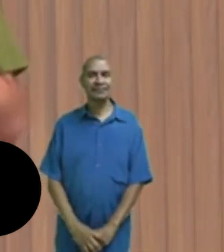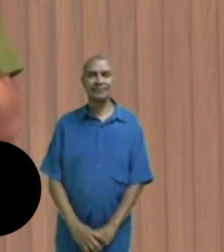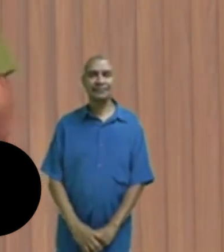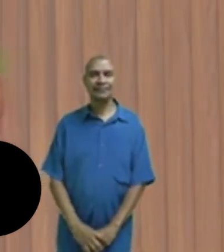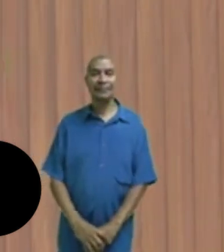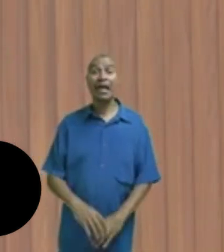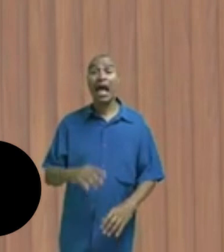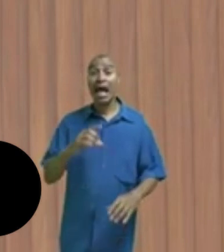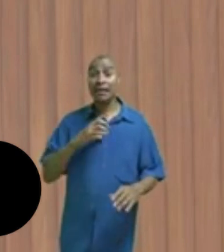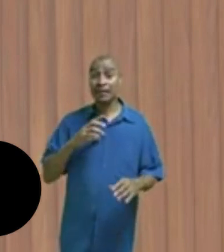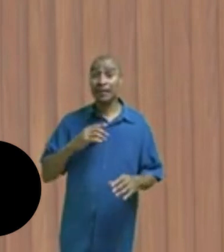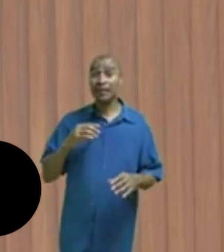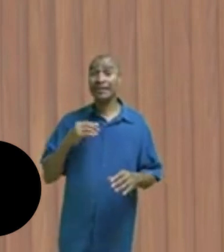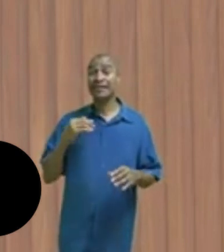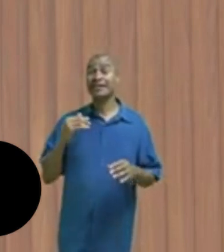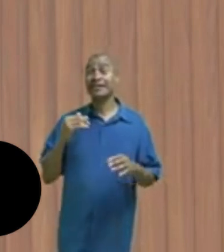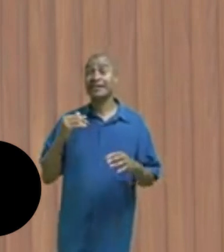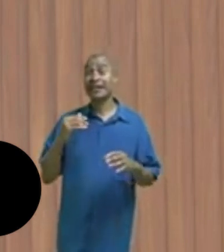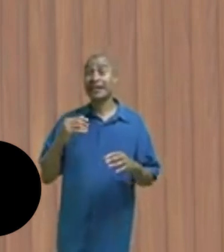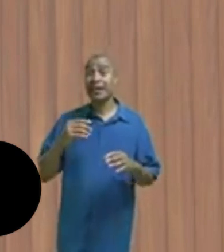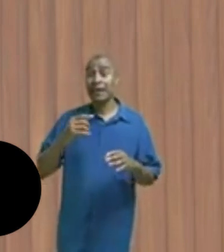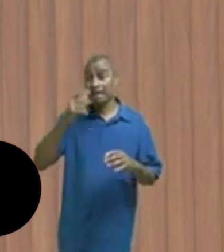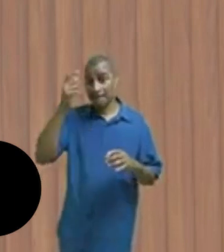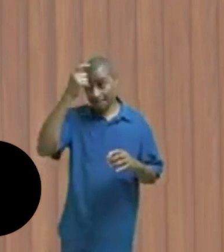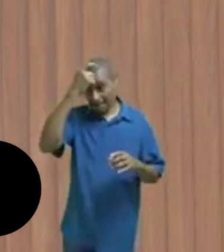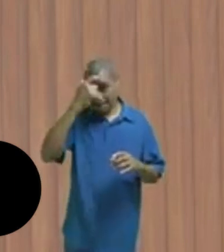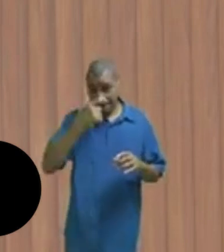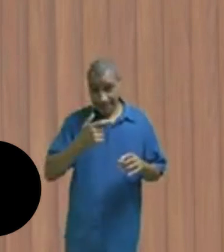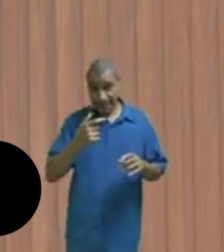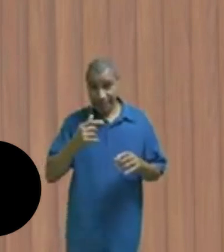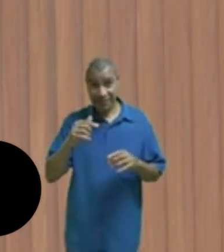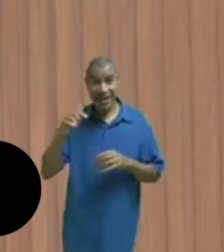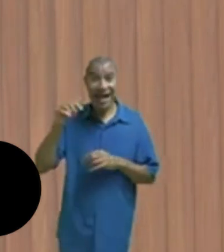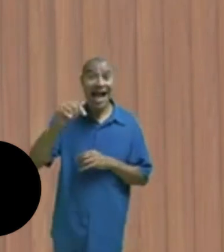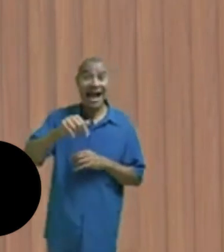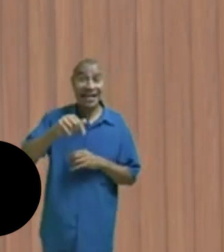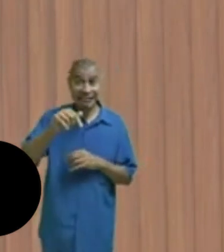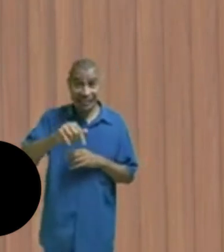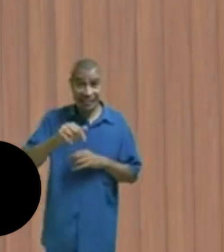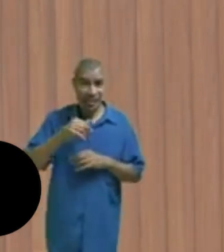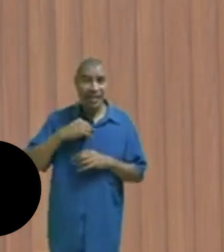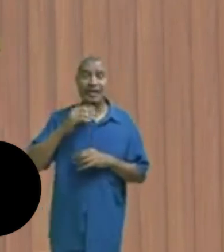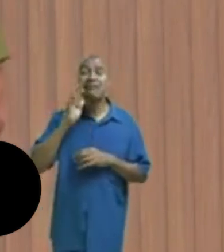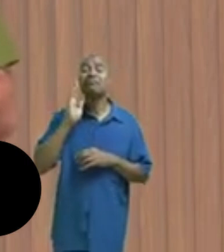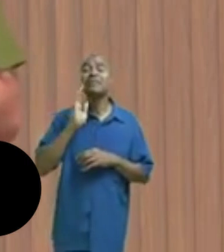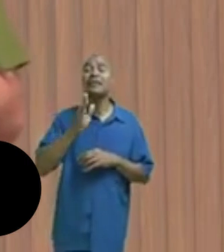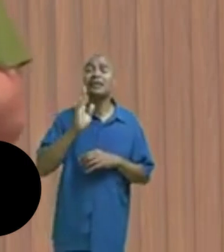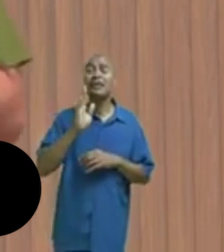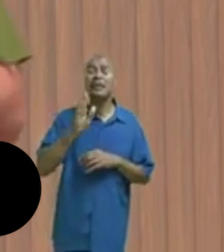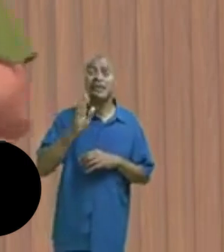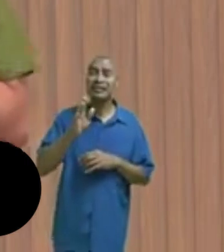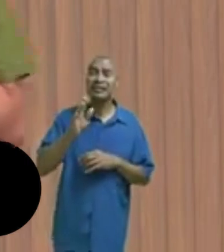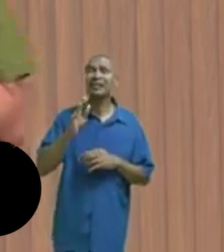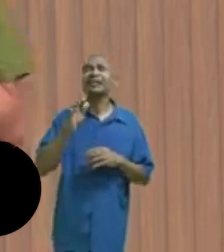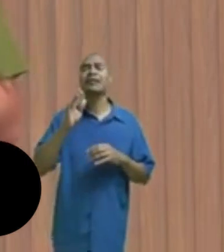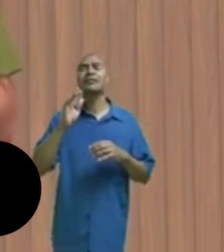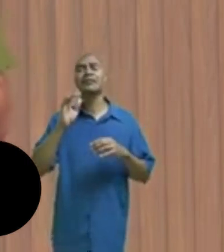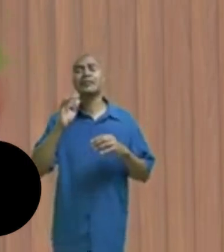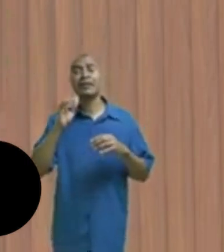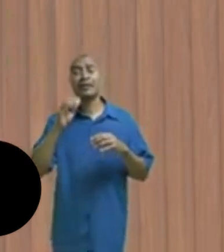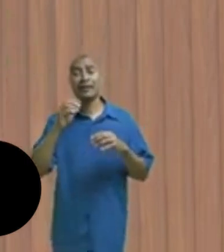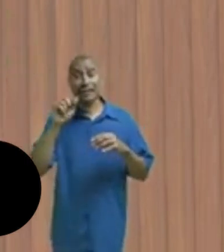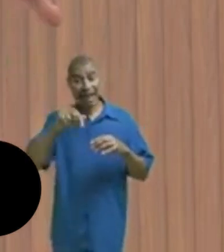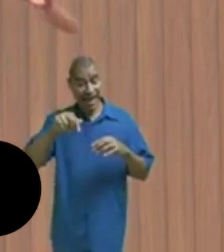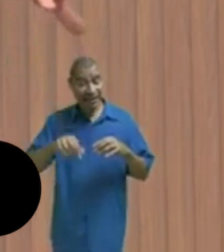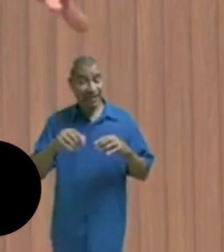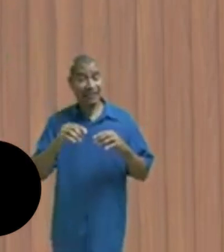irmãos aqui, nós não vamos apontar, né? Mas tem gente aqui que botou a pedra fundamental. Estava lá no dia, tirar uma foto